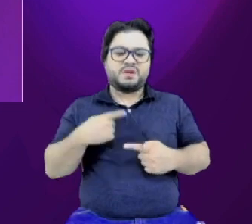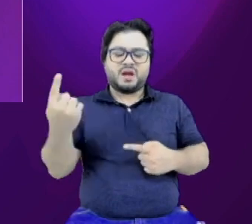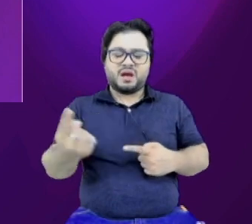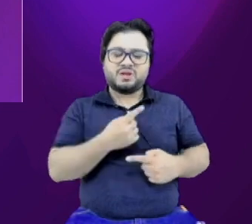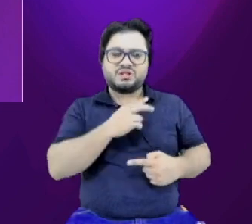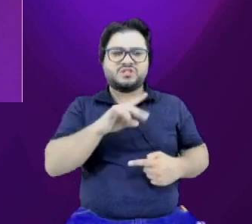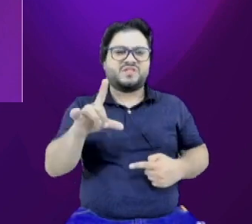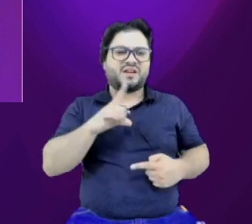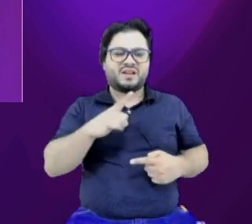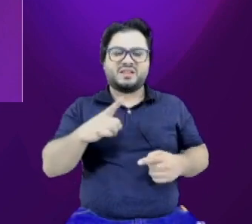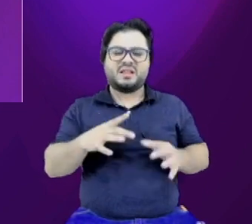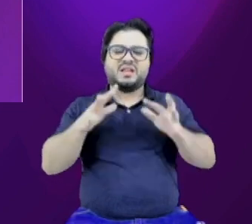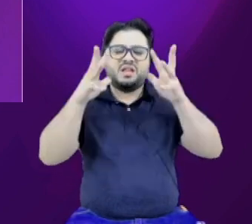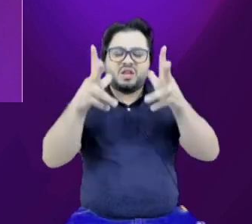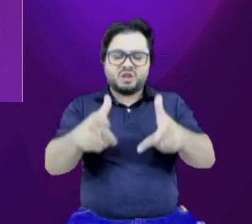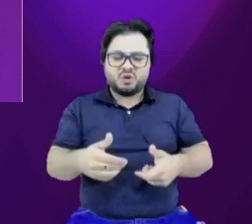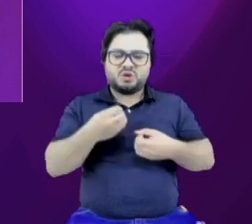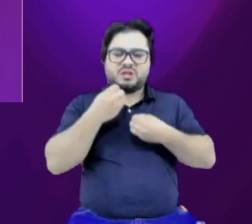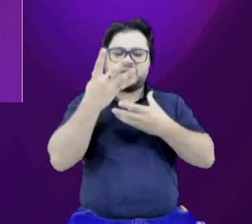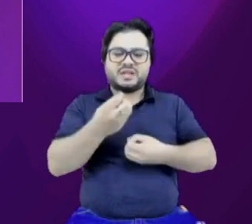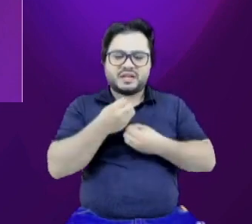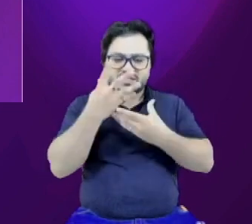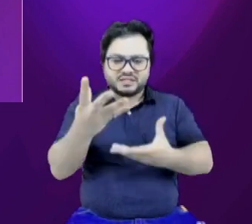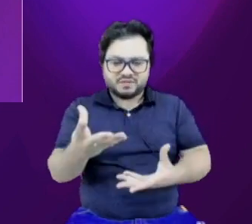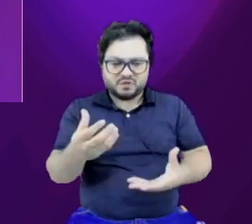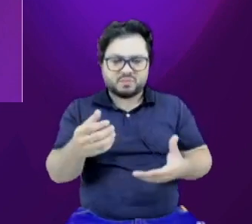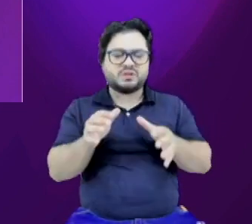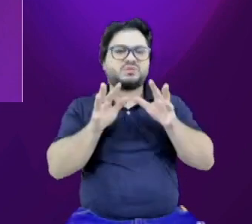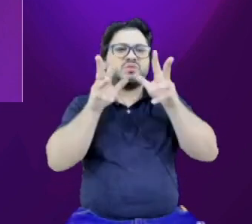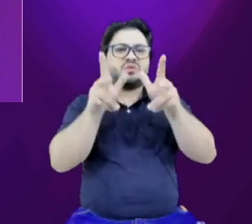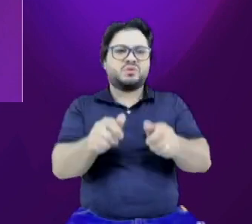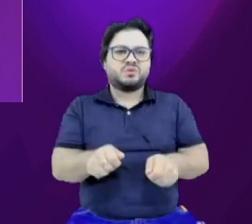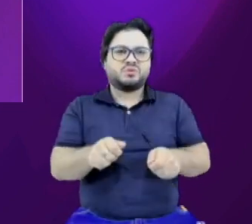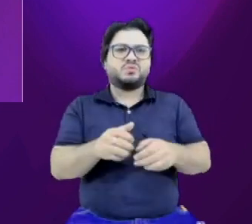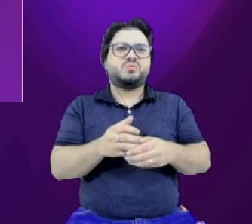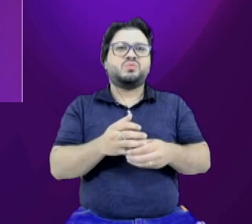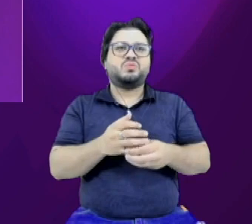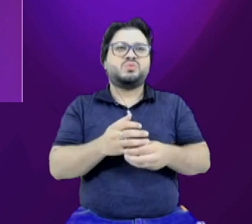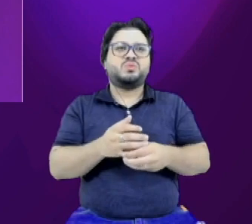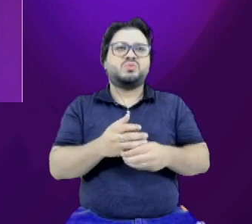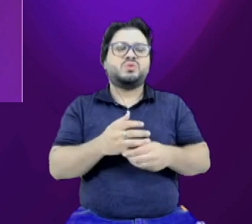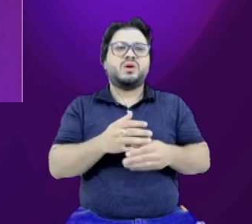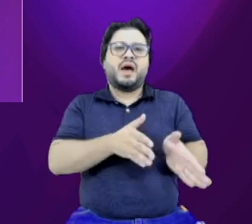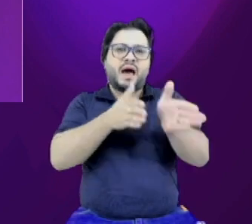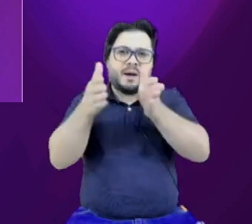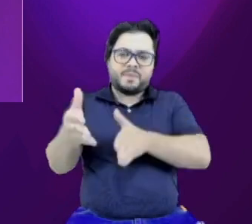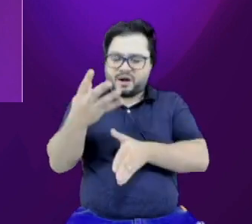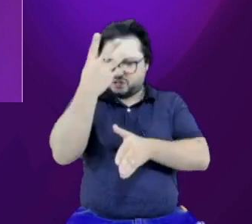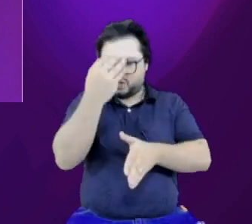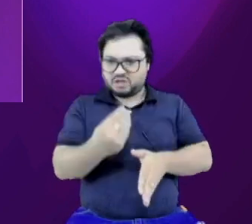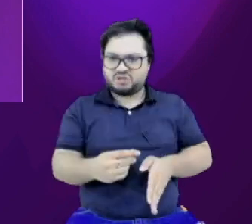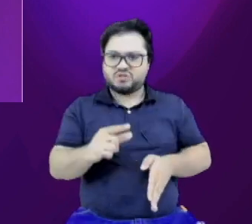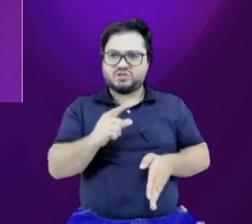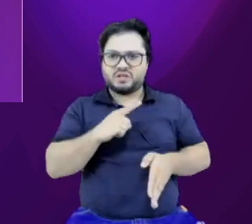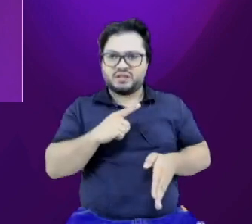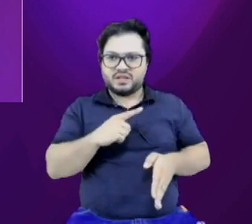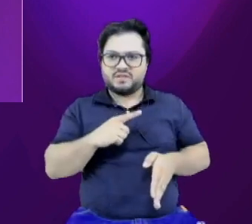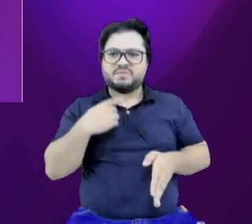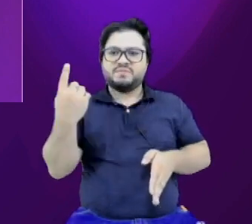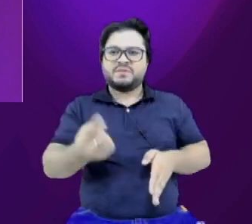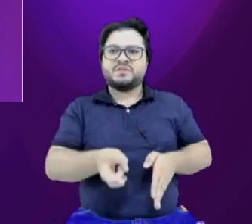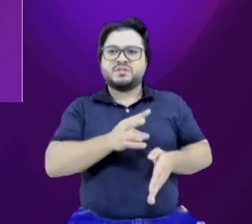todas as informações, né? Tudo que a parte da radiologia sofreu, e a gente